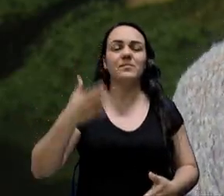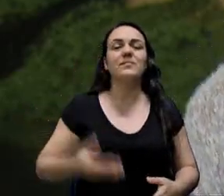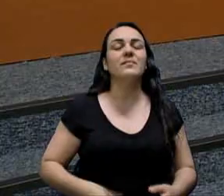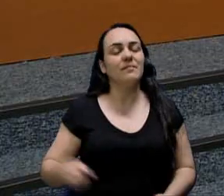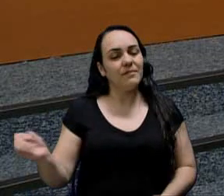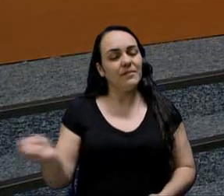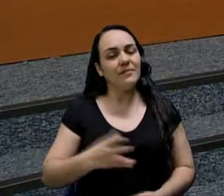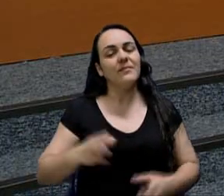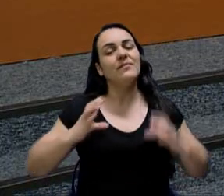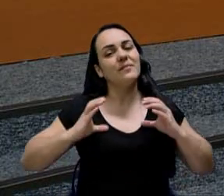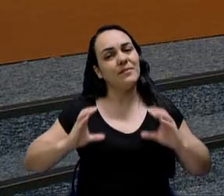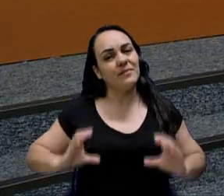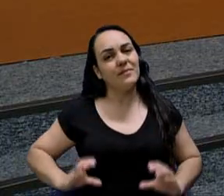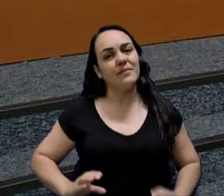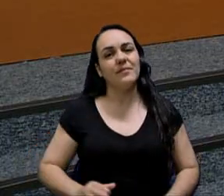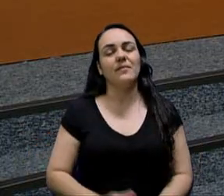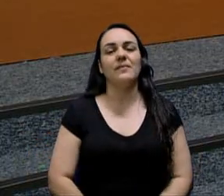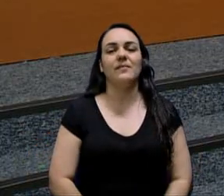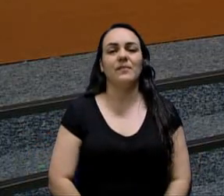emérito.